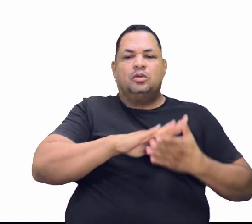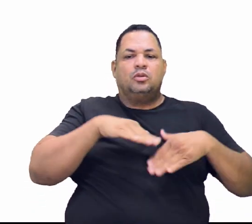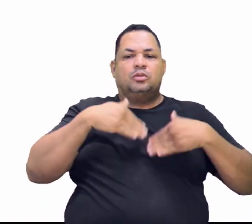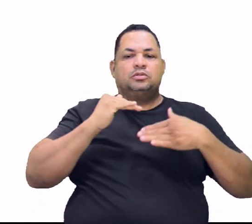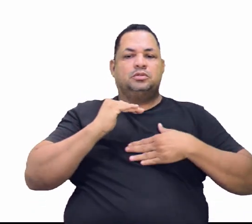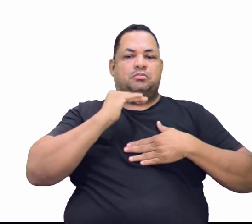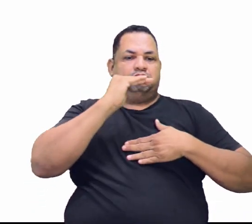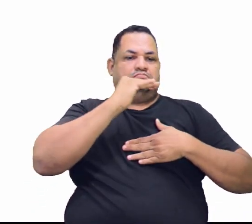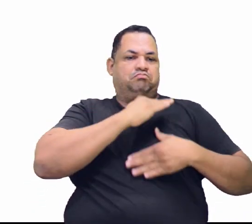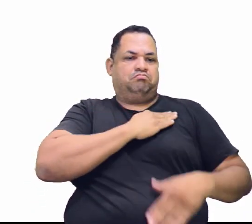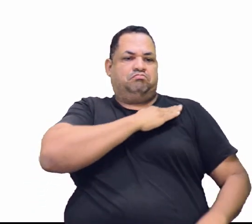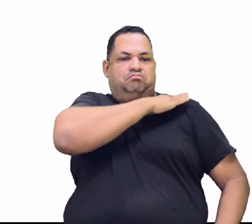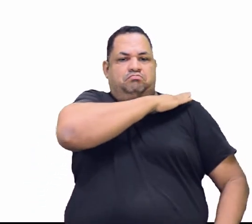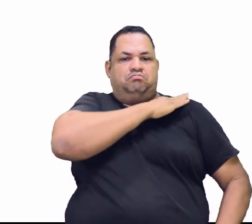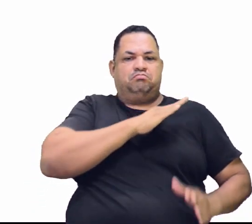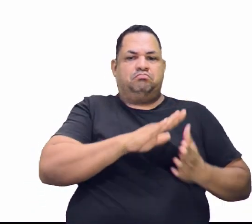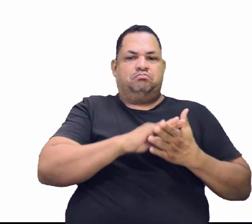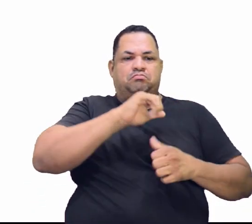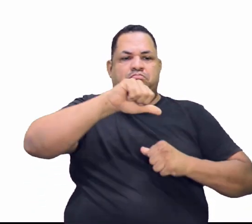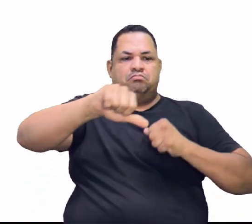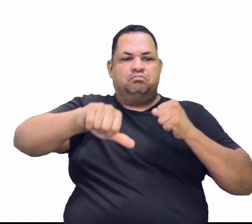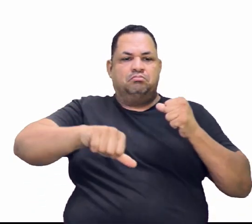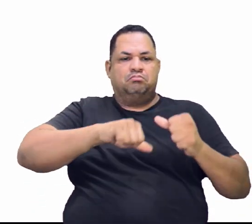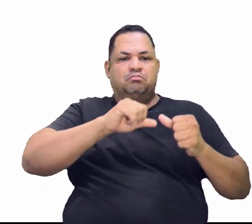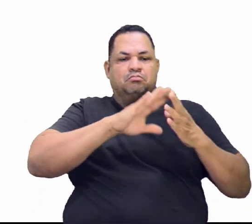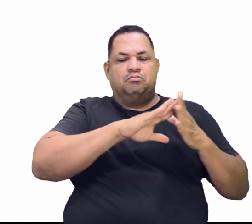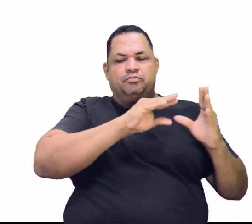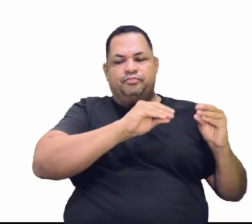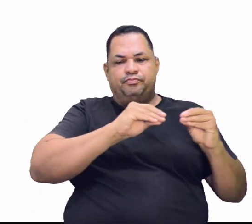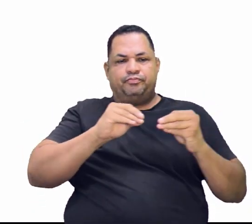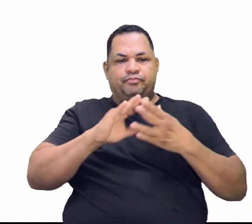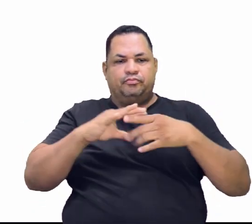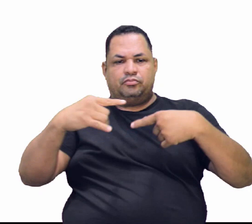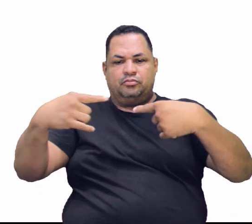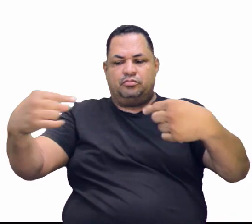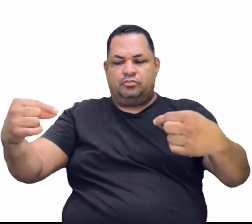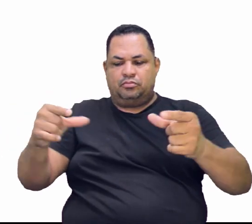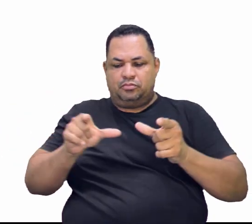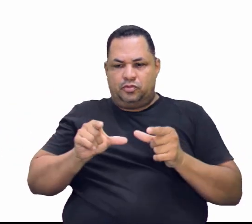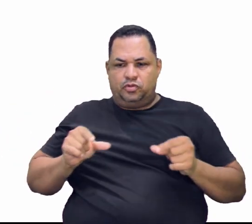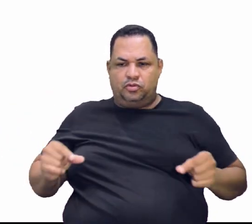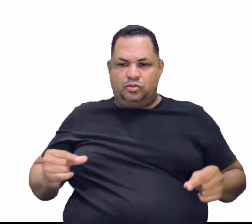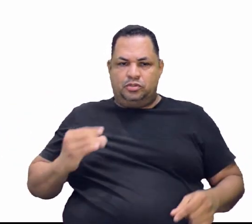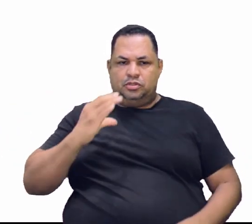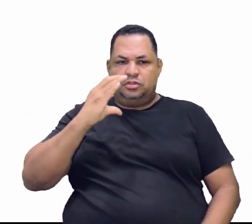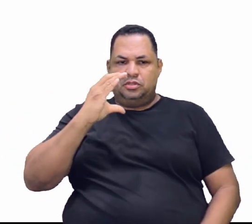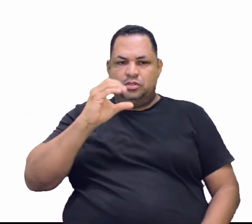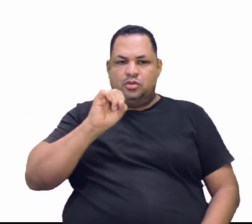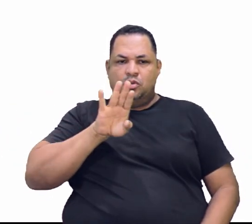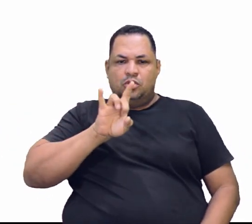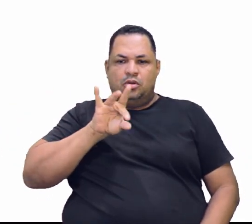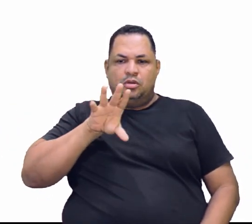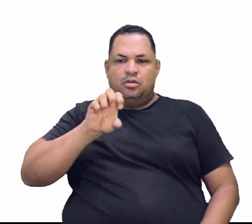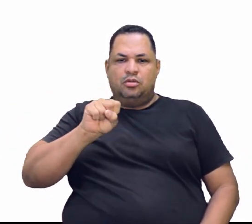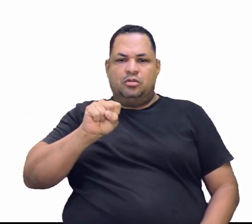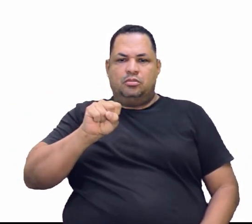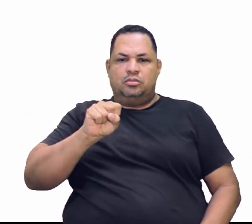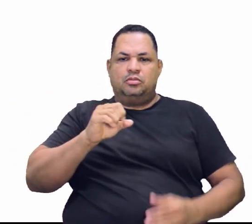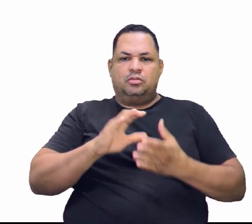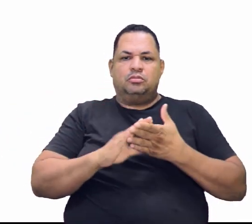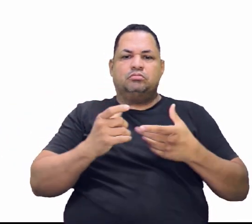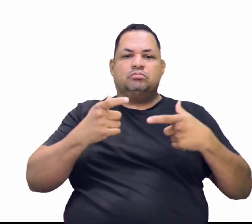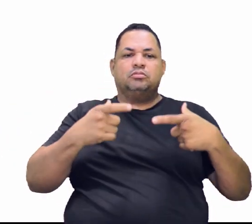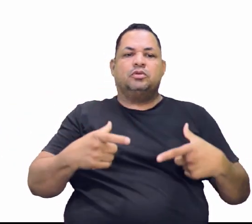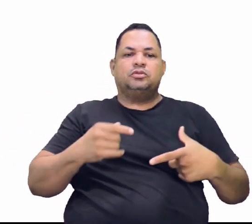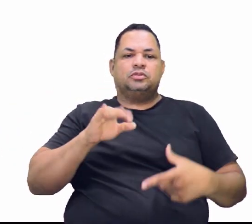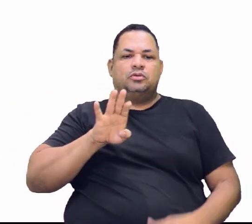nessa patente, ele vai ser transferido para o Forte de Coimbra. Onde é que fica,